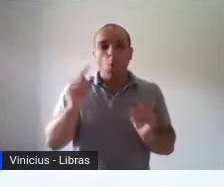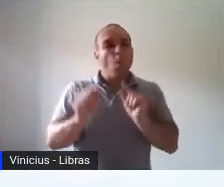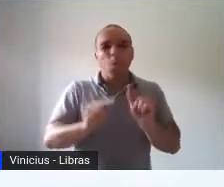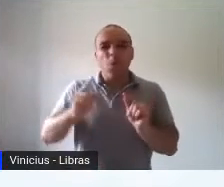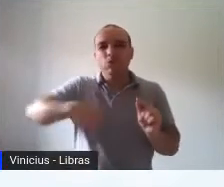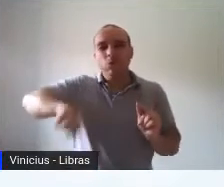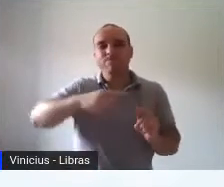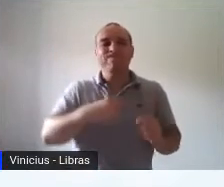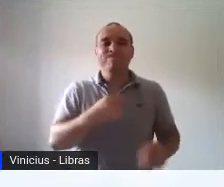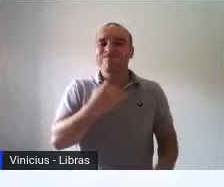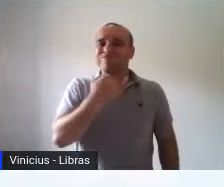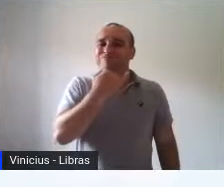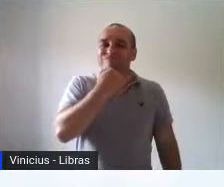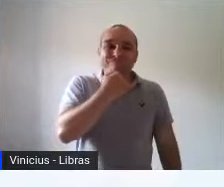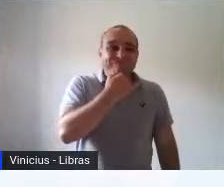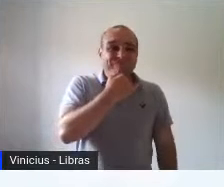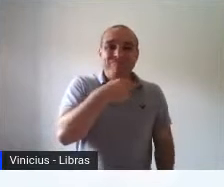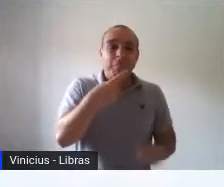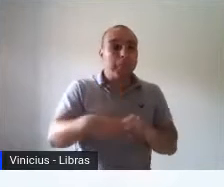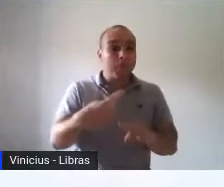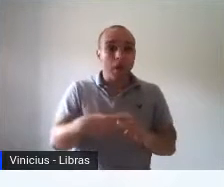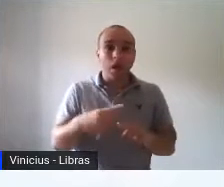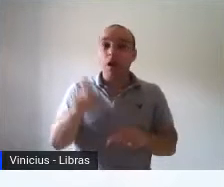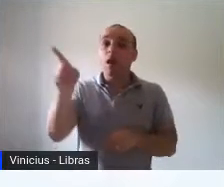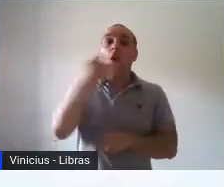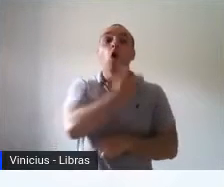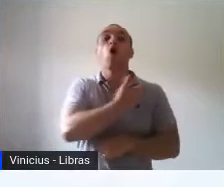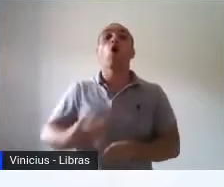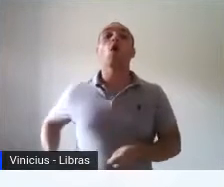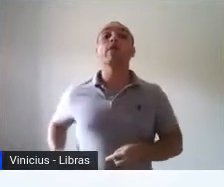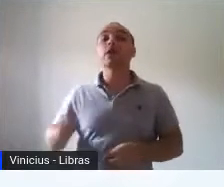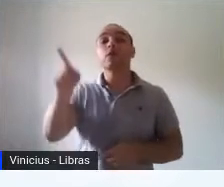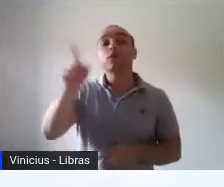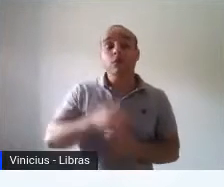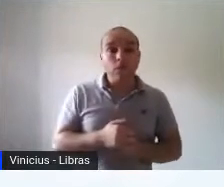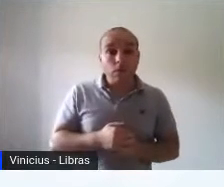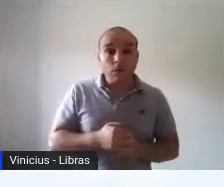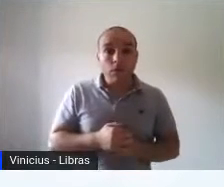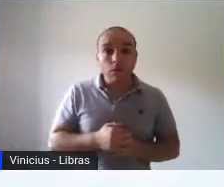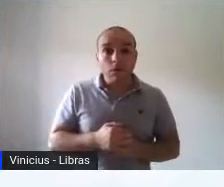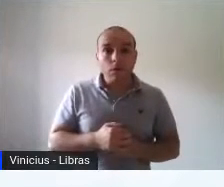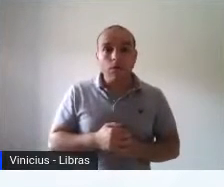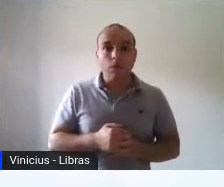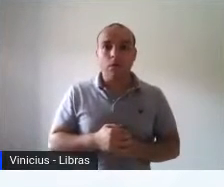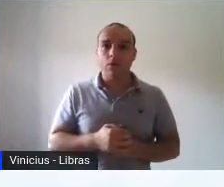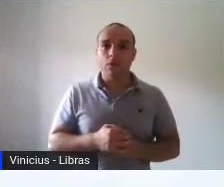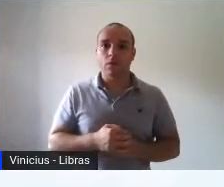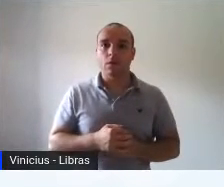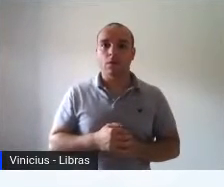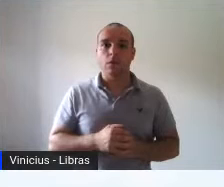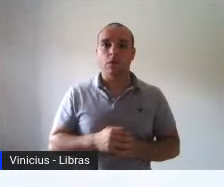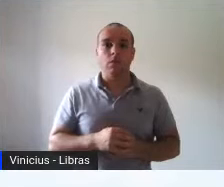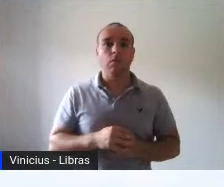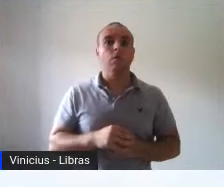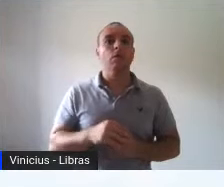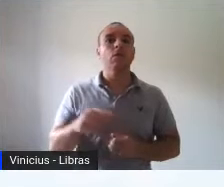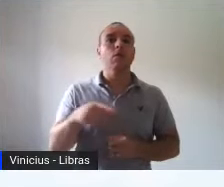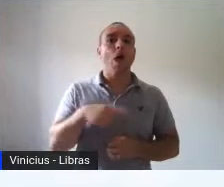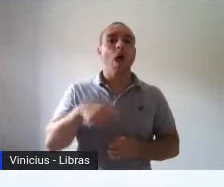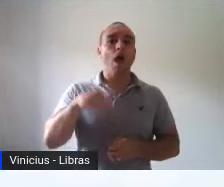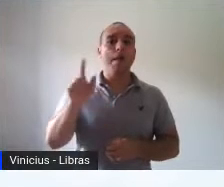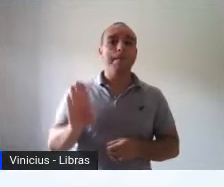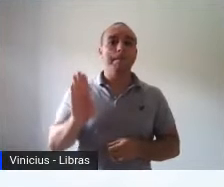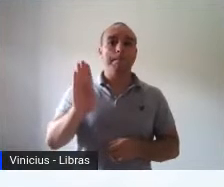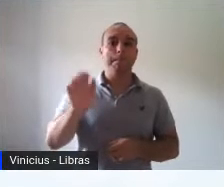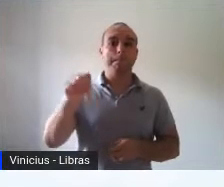foco, infelizmente, o que o governo falava como causa? Até a gente viu economista do Banco Central falando isso. A causa foi